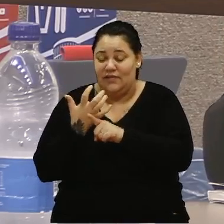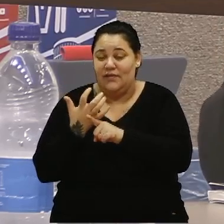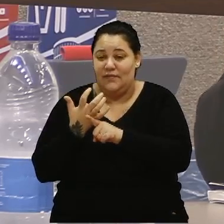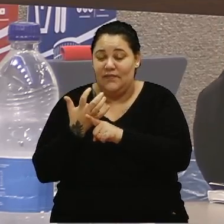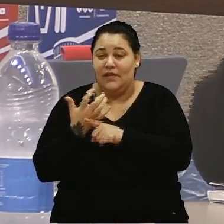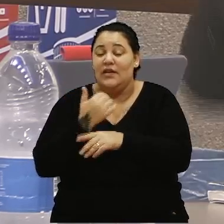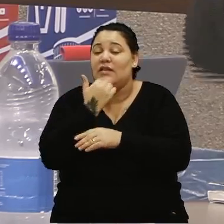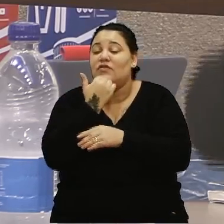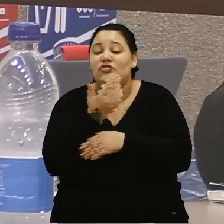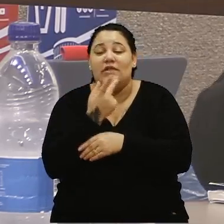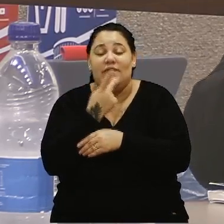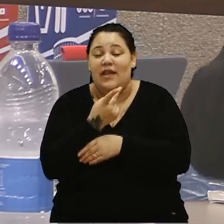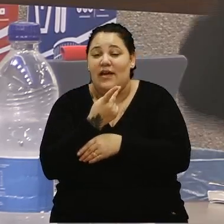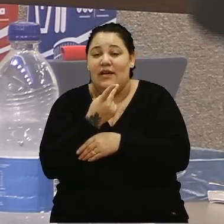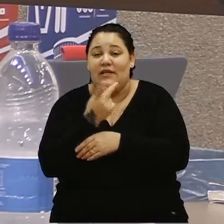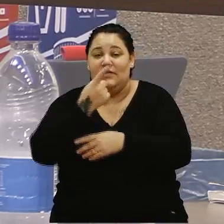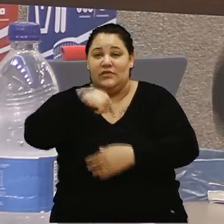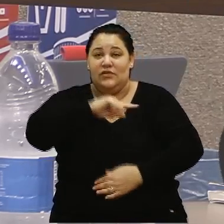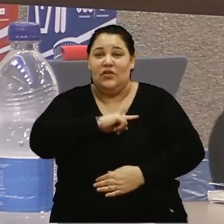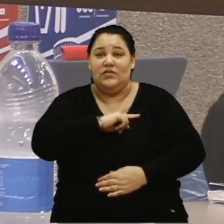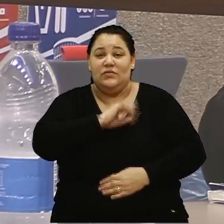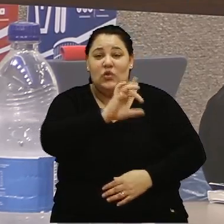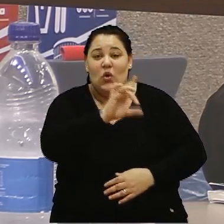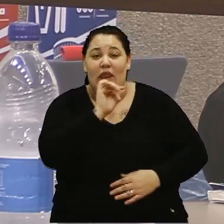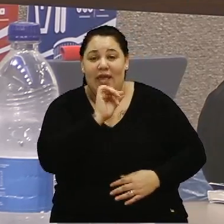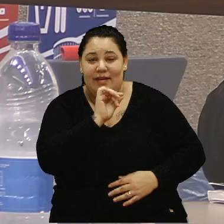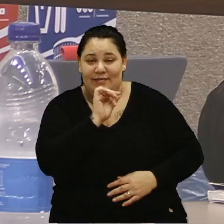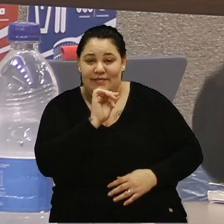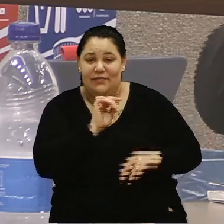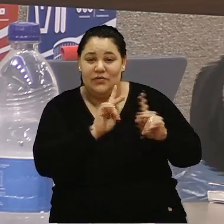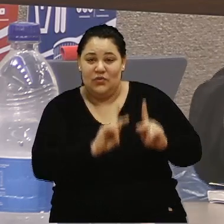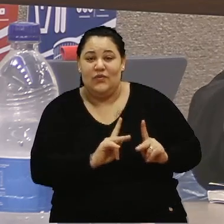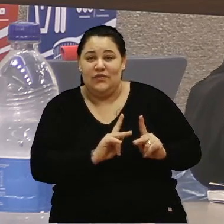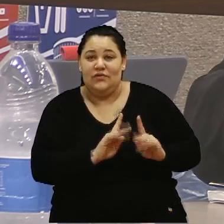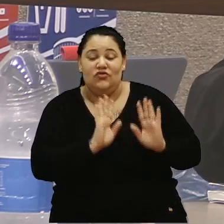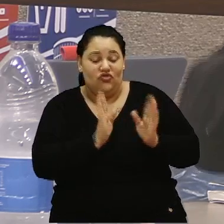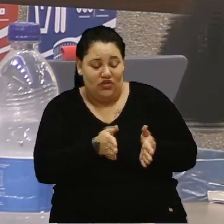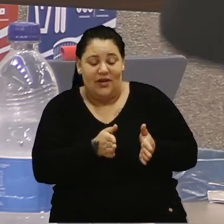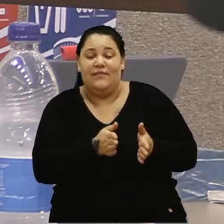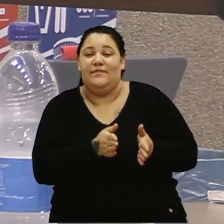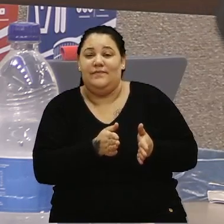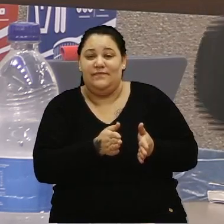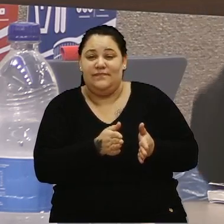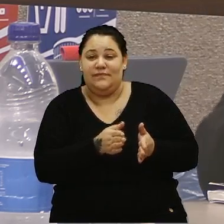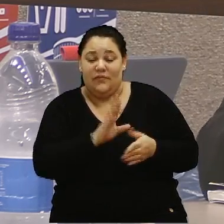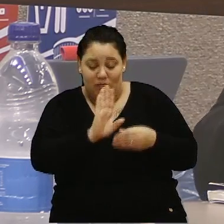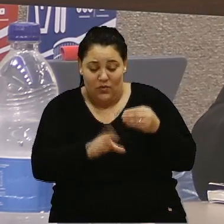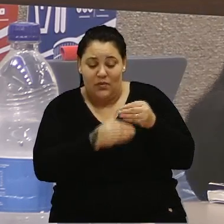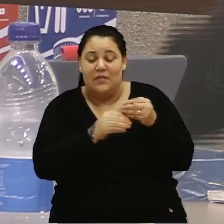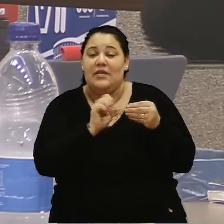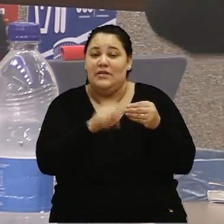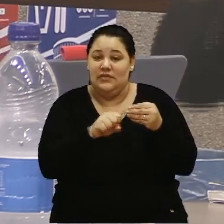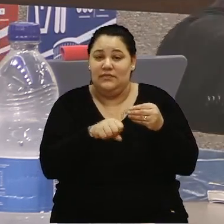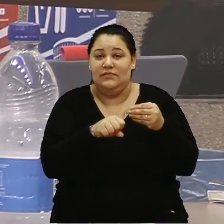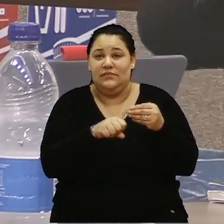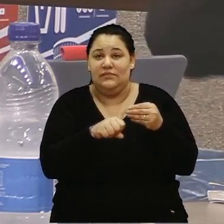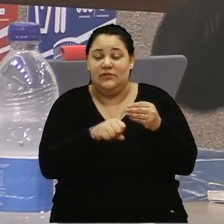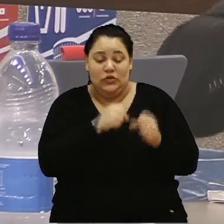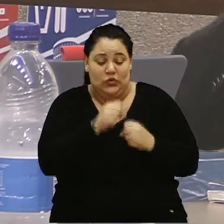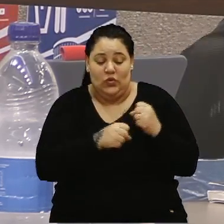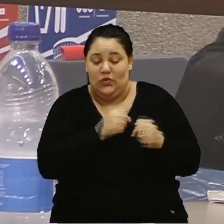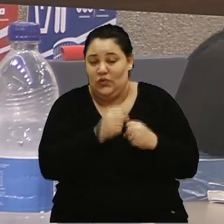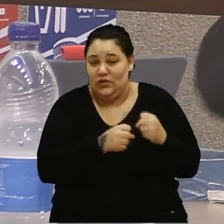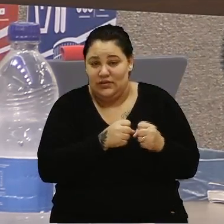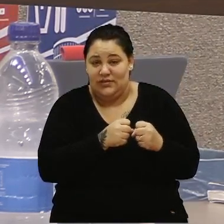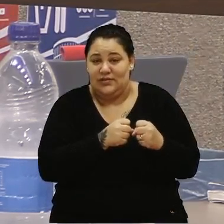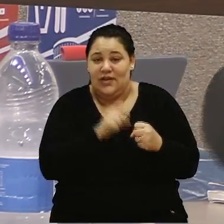gente dizer assim, vamos retirar um membro. Os membros já estão lá. Já estão lá. vamos acrescentar mais um membro. Os corredores de